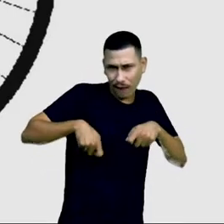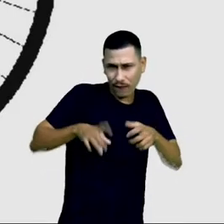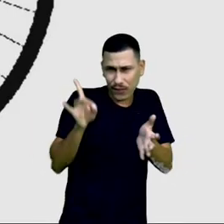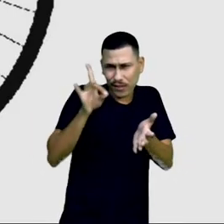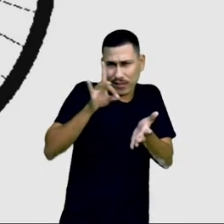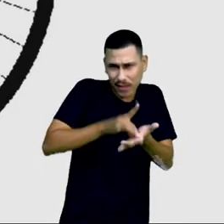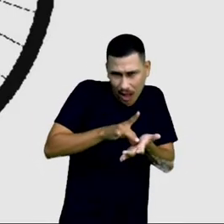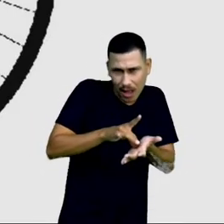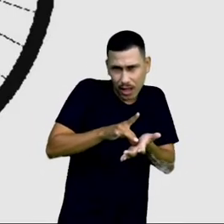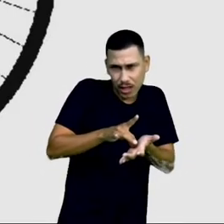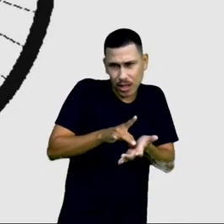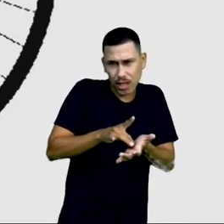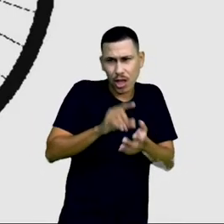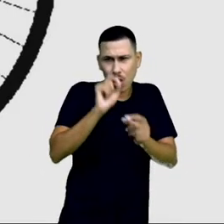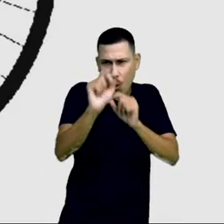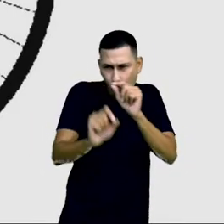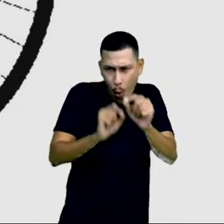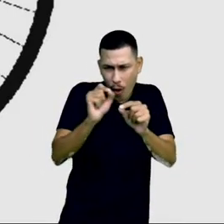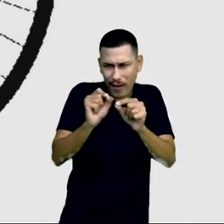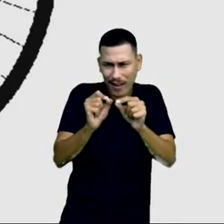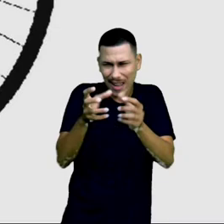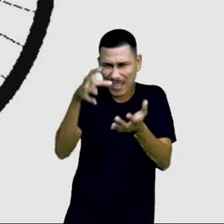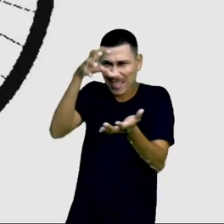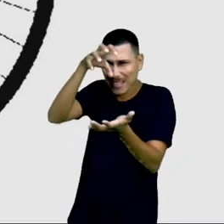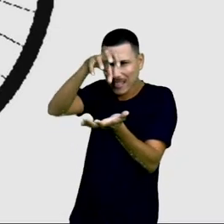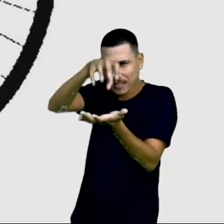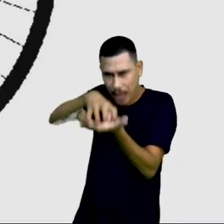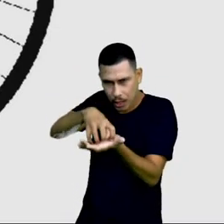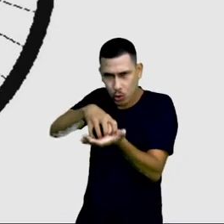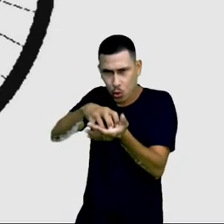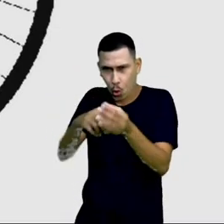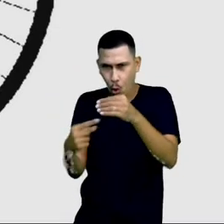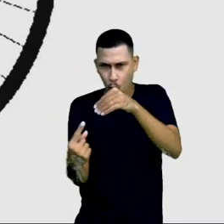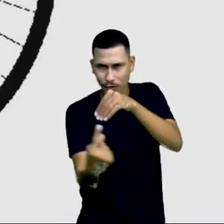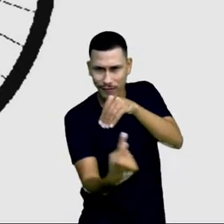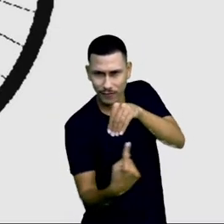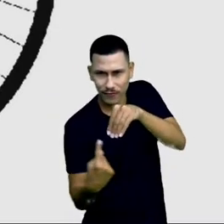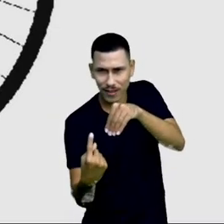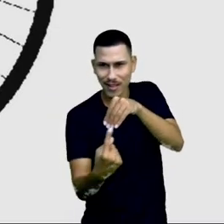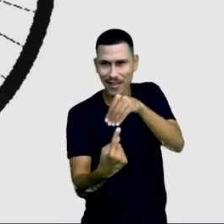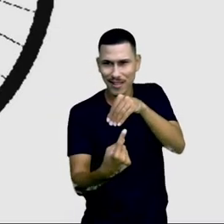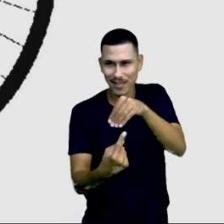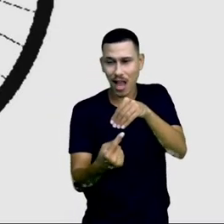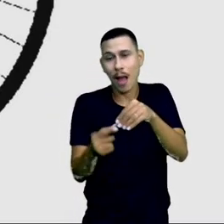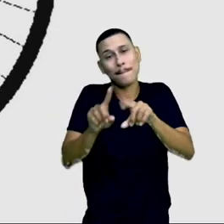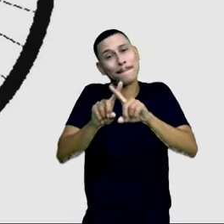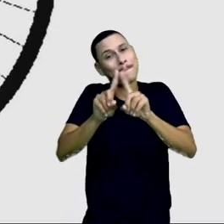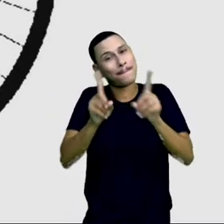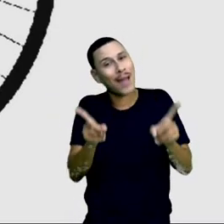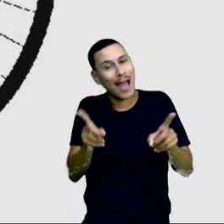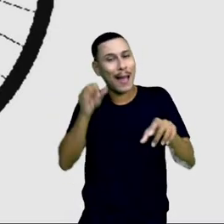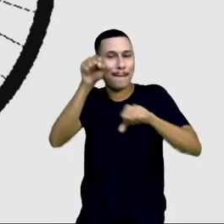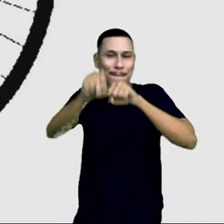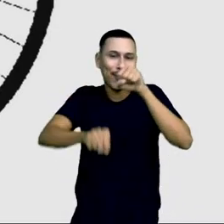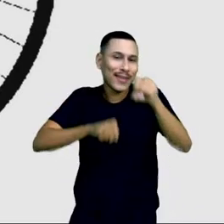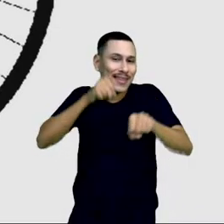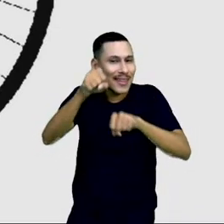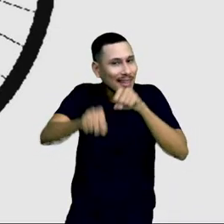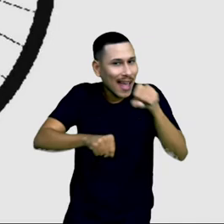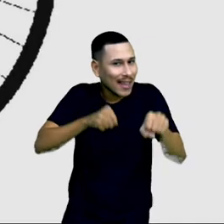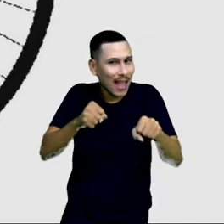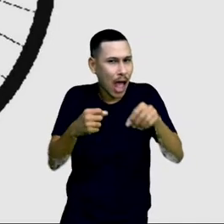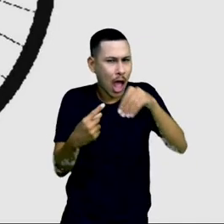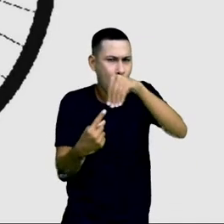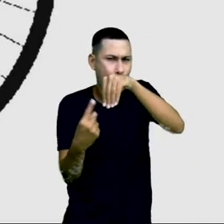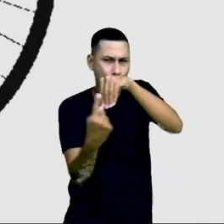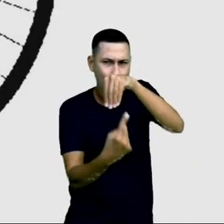do miolozinho, do meio, do centro da circunferência. E nas bicicletas, esse